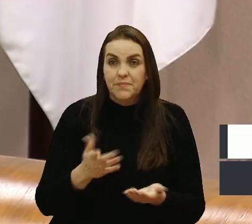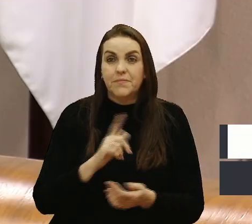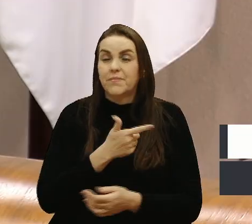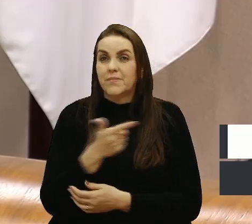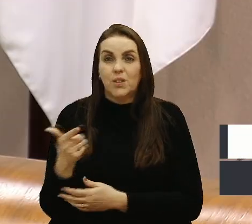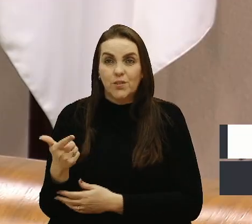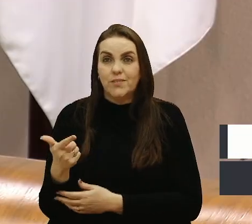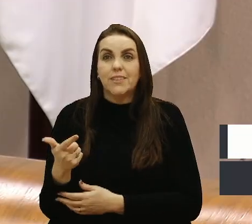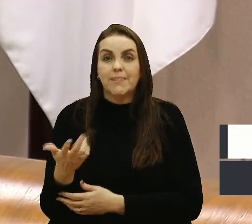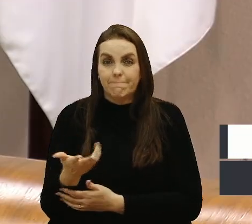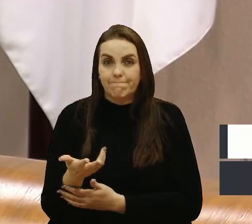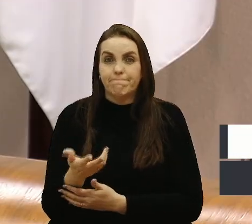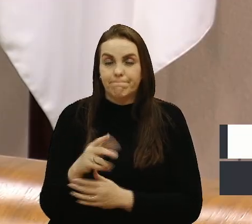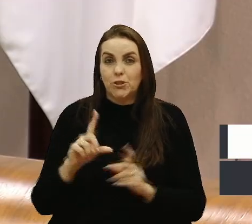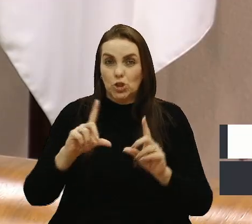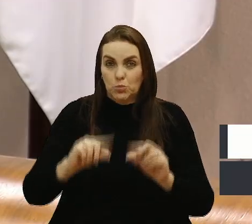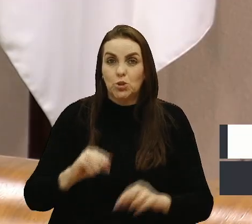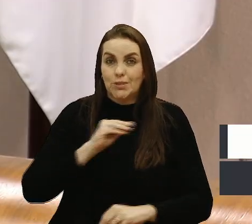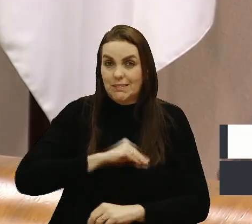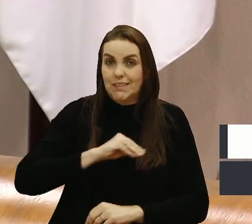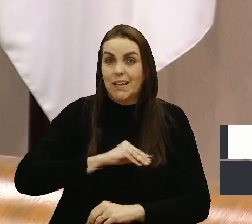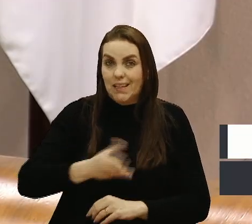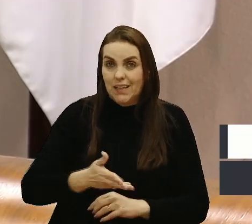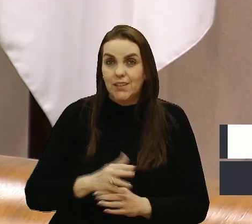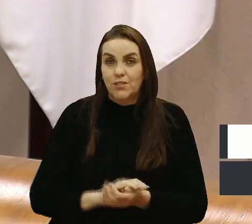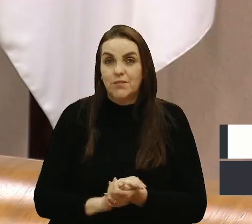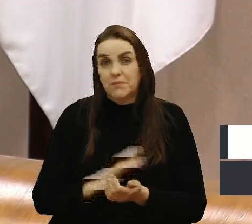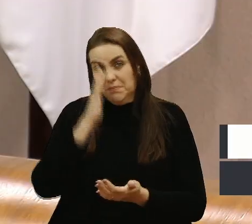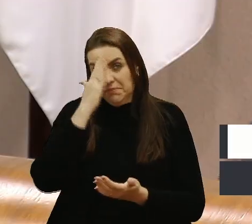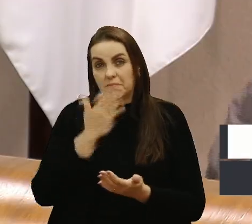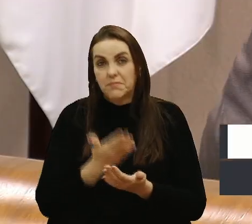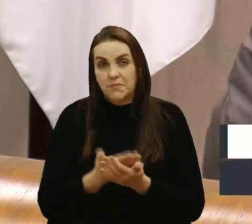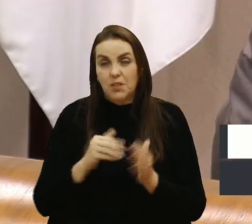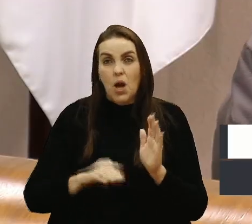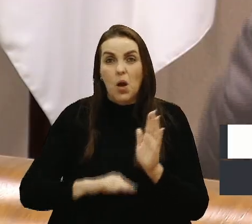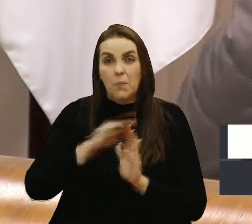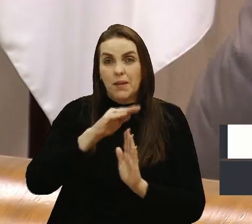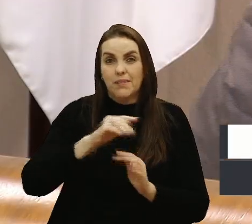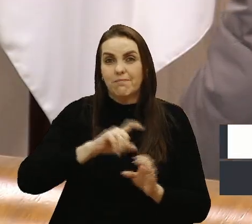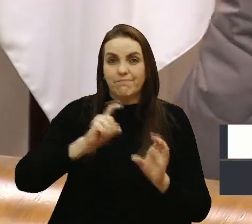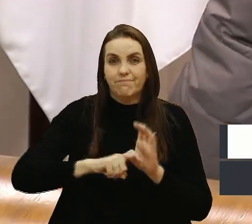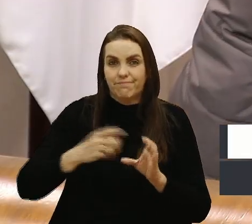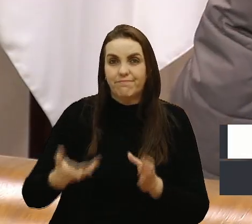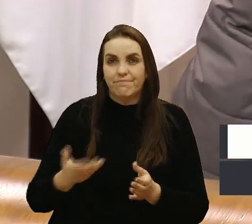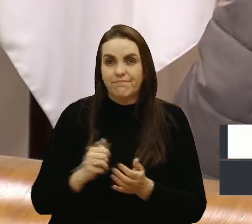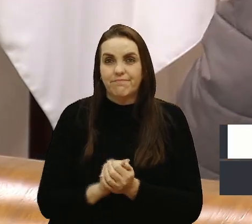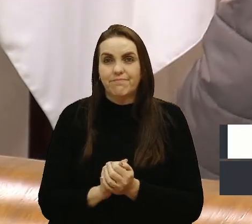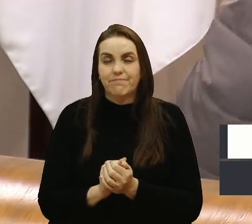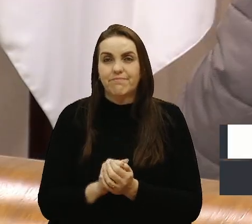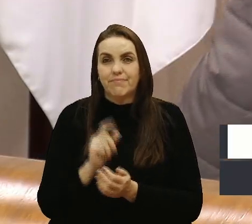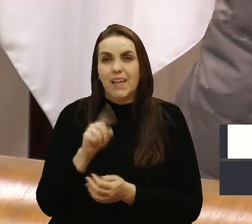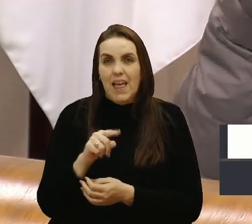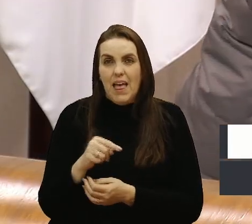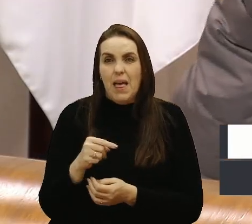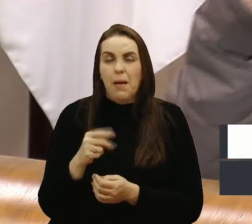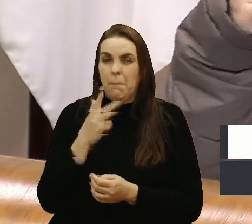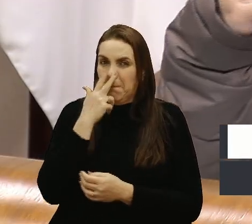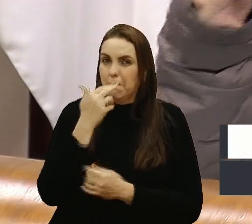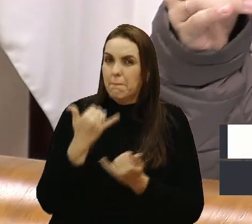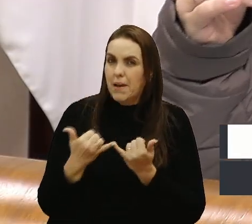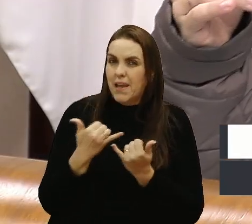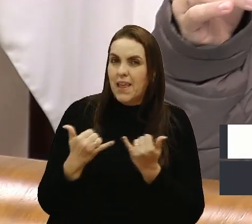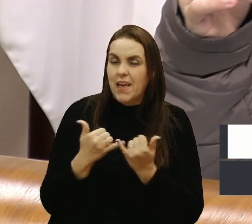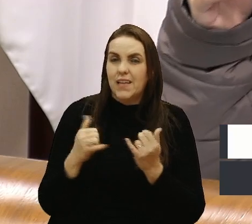como fazer a redução da folha de pagamento, se reduz o contrato, se aumenta o déficit. Mas isso, vereadora Daiane, parece que é uma postura que o prefeito Adiló